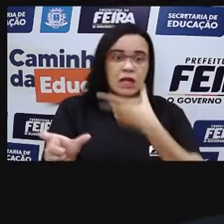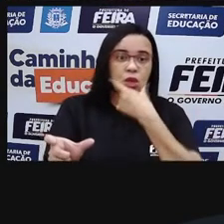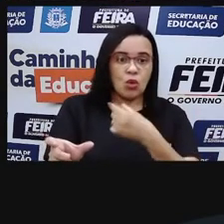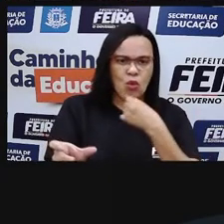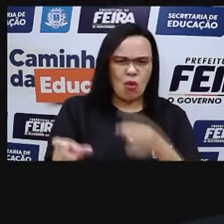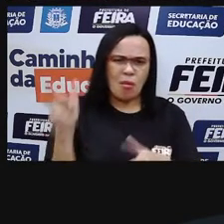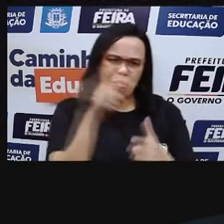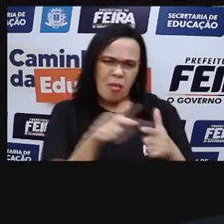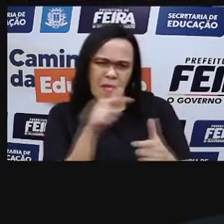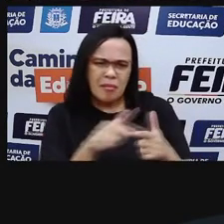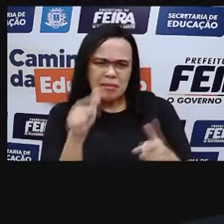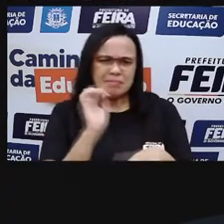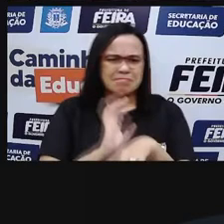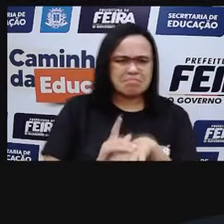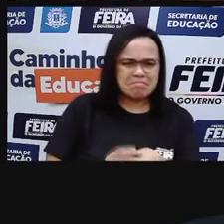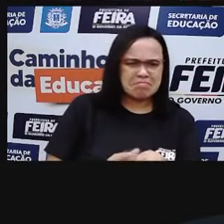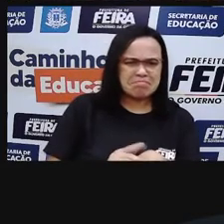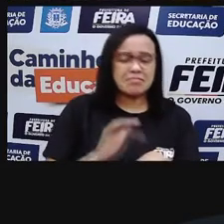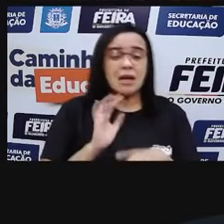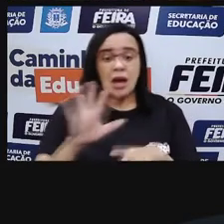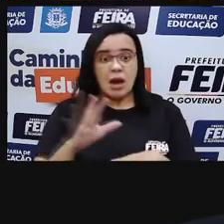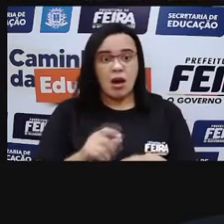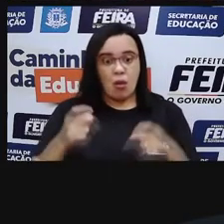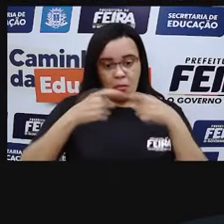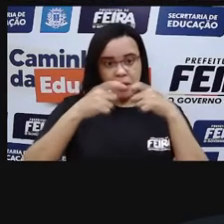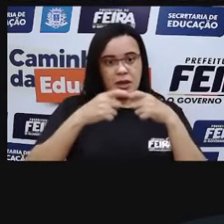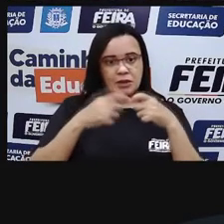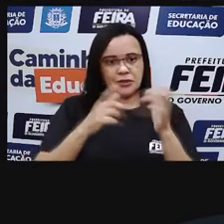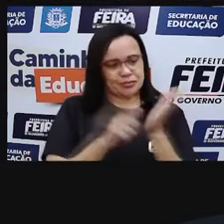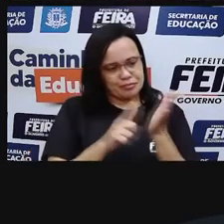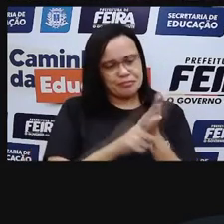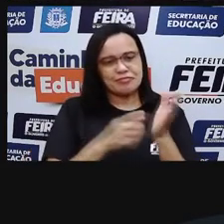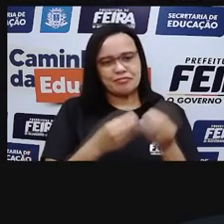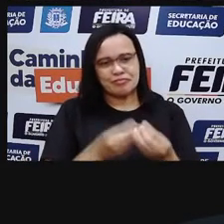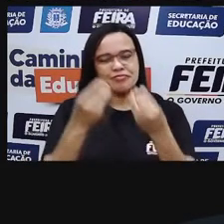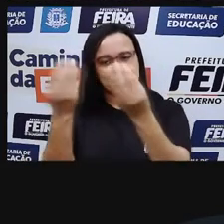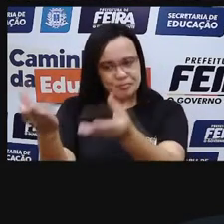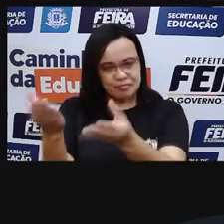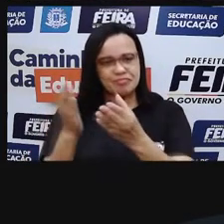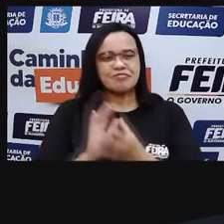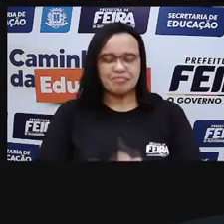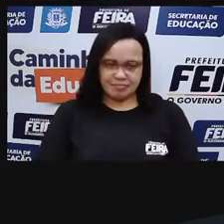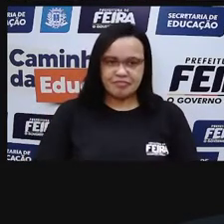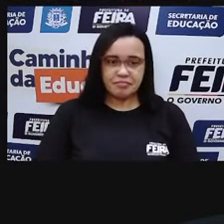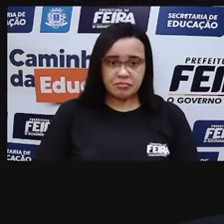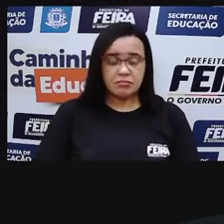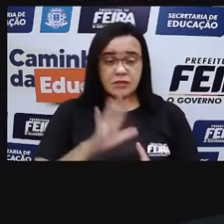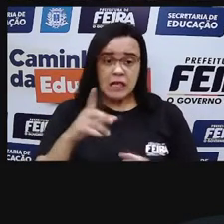médico passou um antibiótico para ele. Então, até aí ele fez tudo certo, né? Só que aí o médico disse